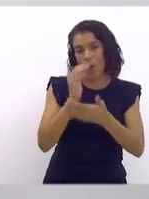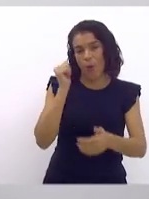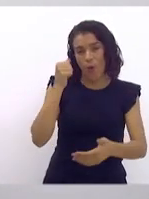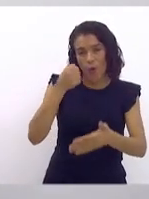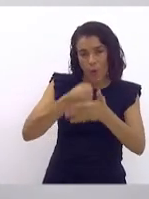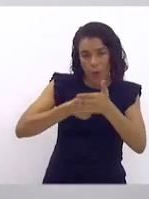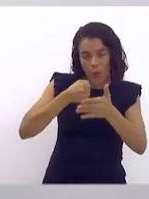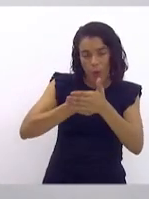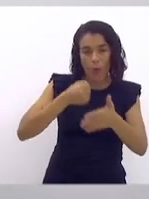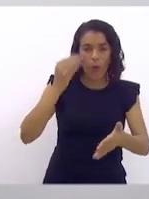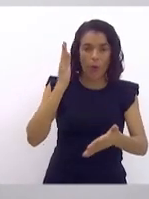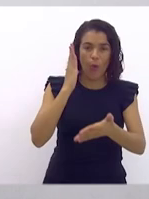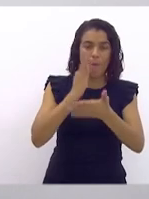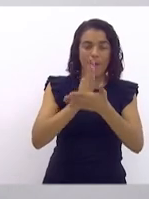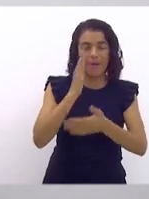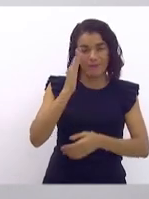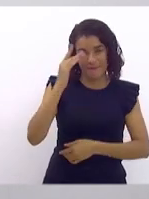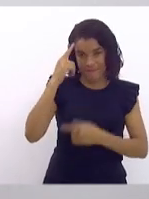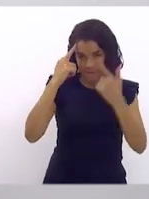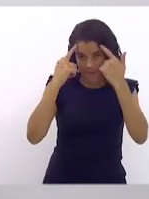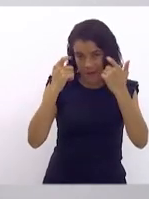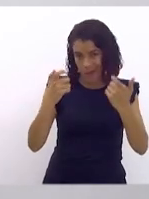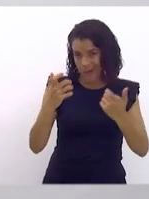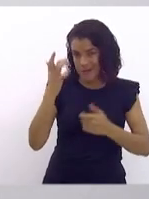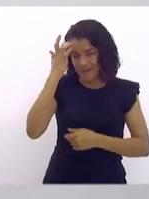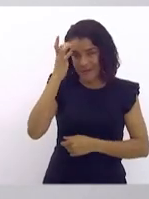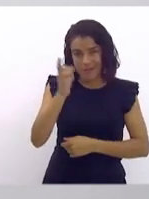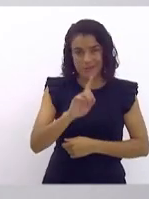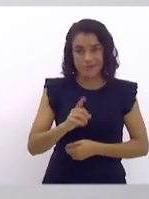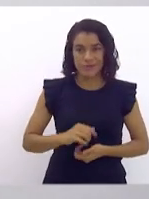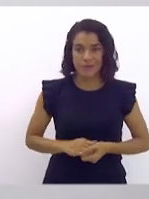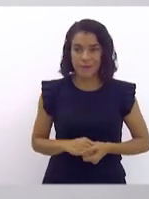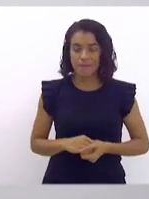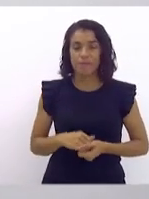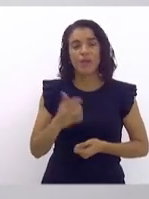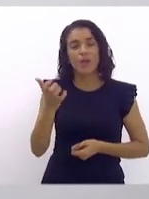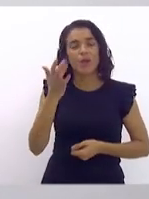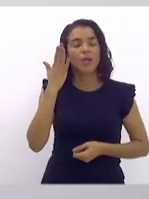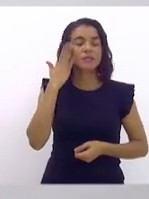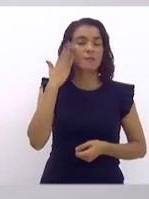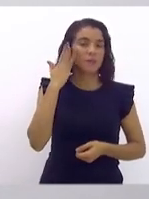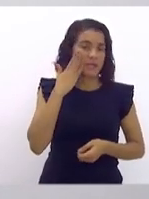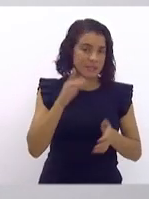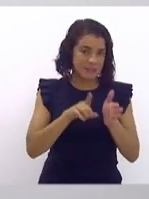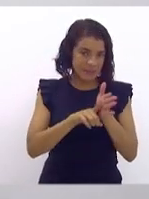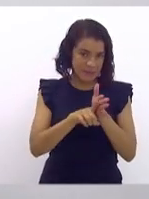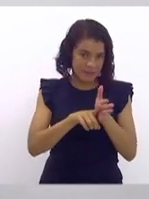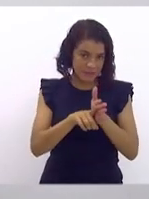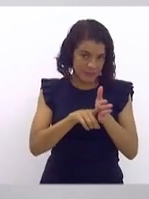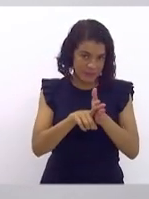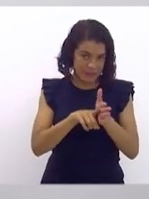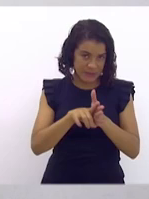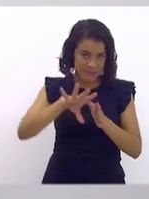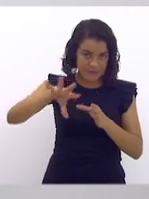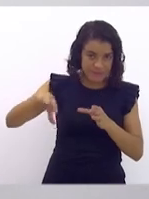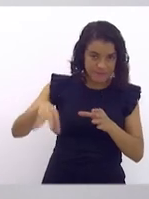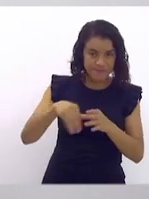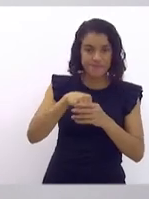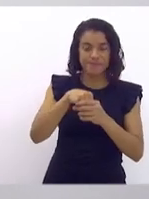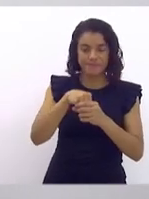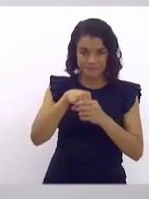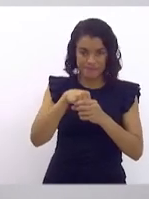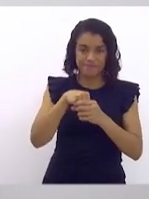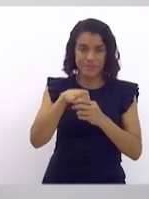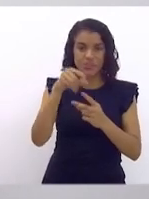combate fácil de se fazer, né? Então, queria saber se essa pesquisa vai segregar, né,